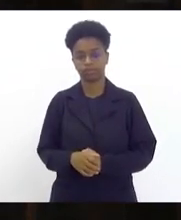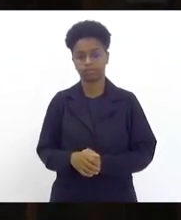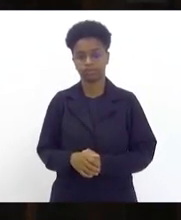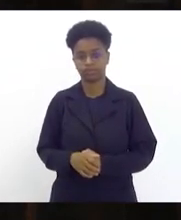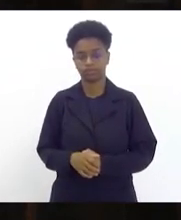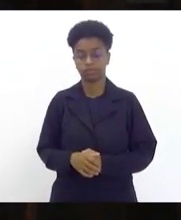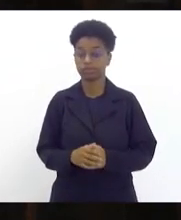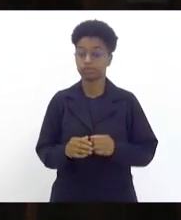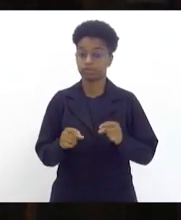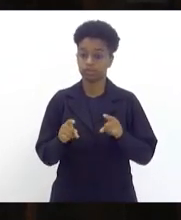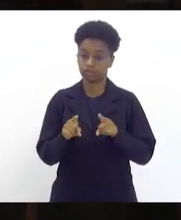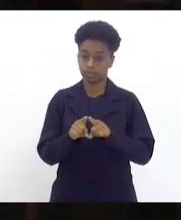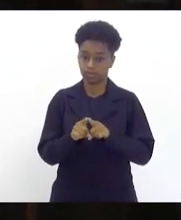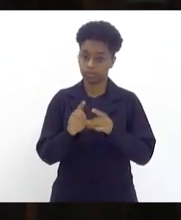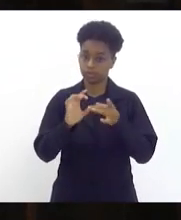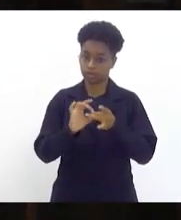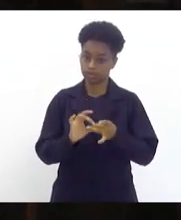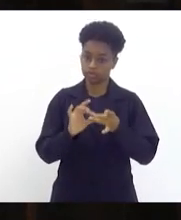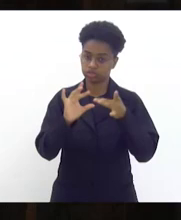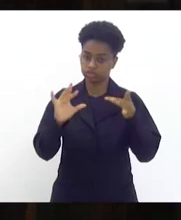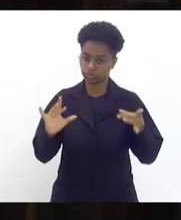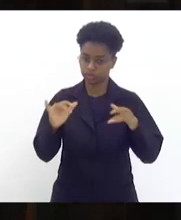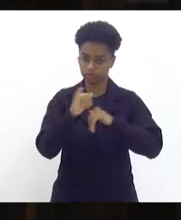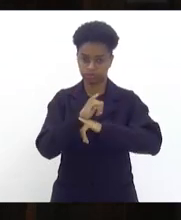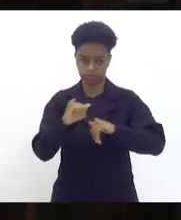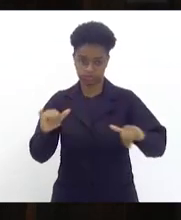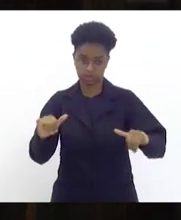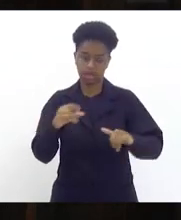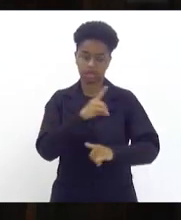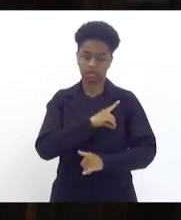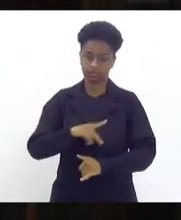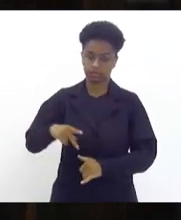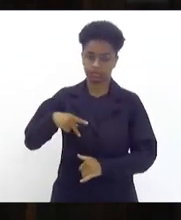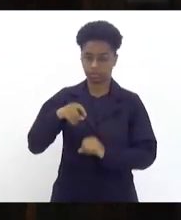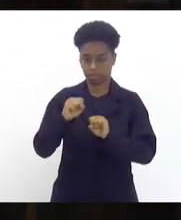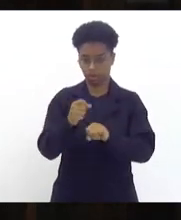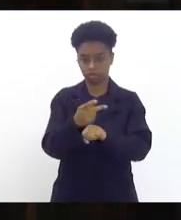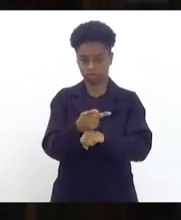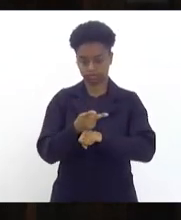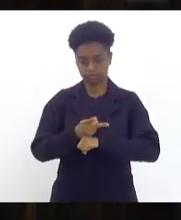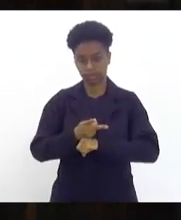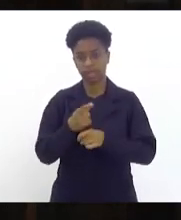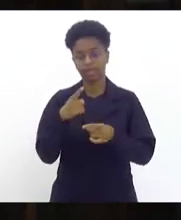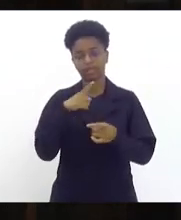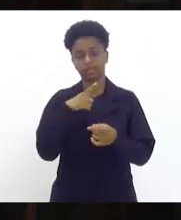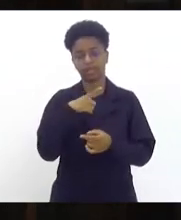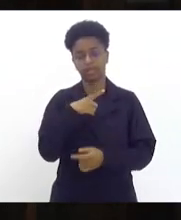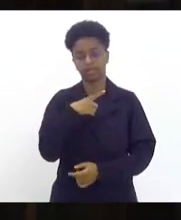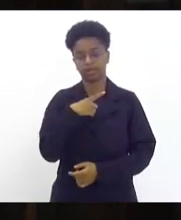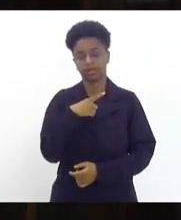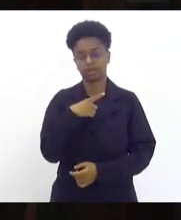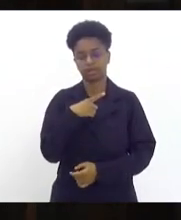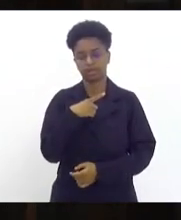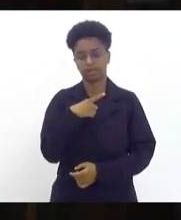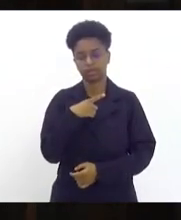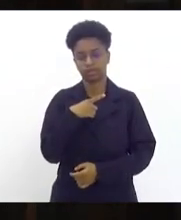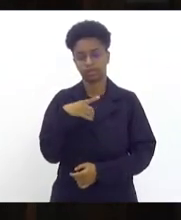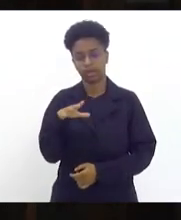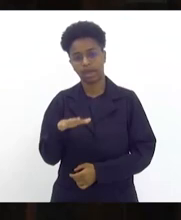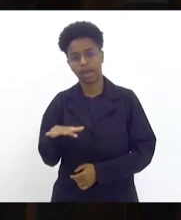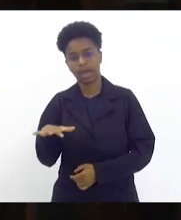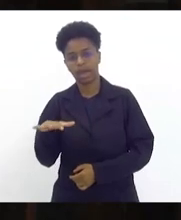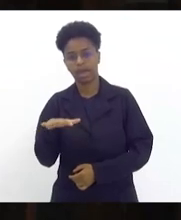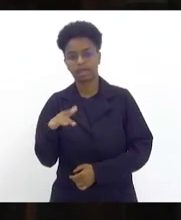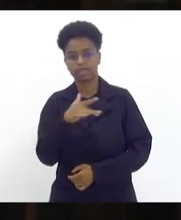tornam totalmente disponível o serviço da Defensoria Pública nós temos toda uma área